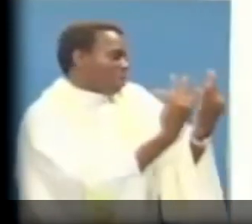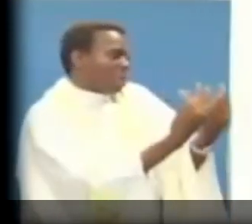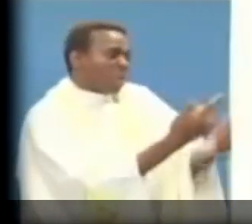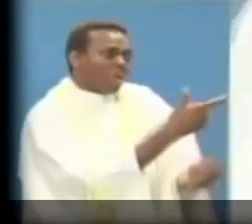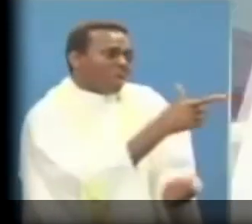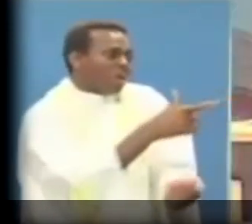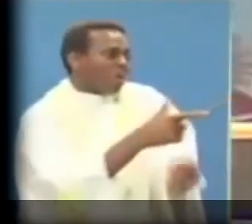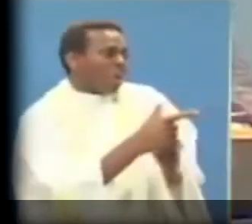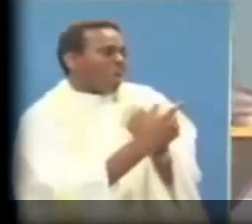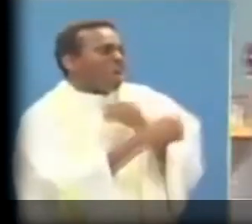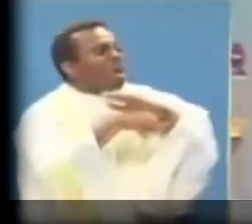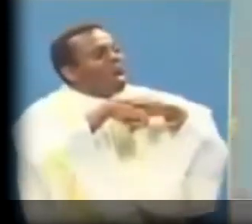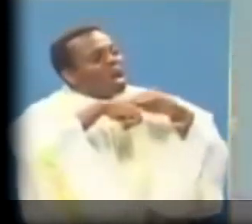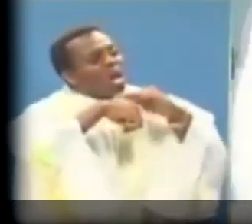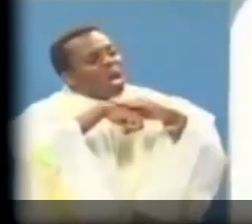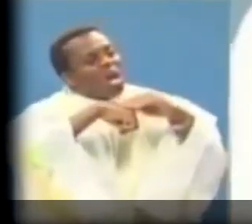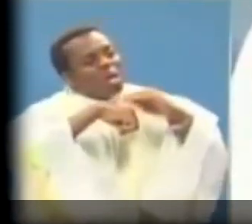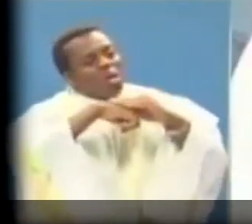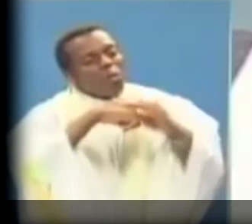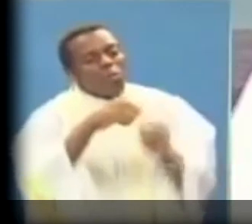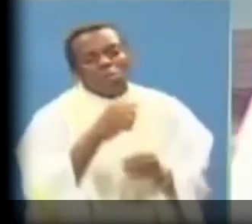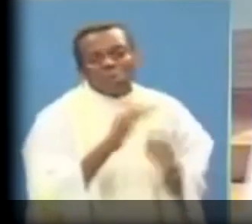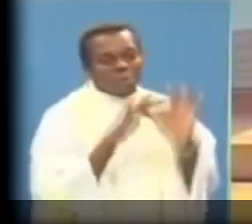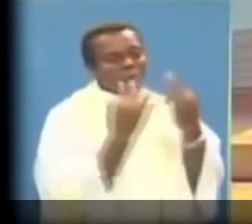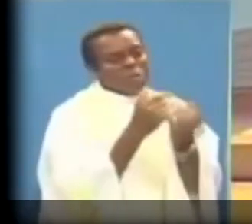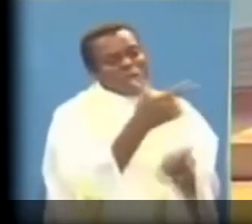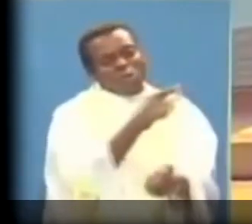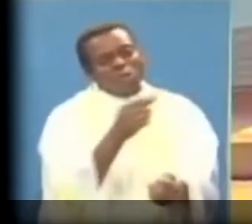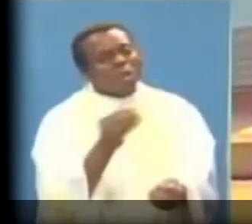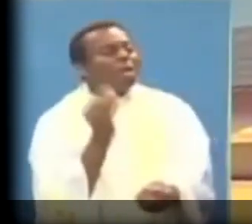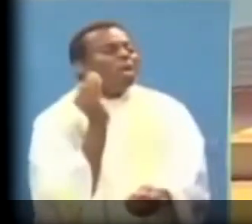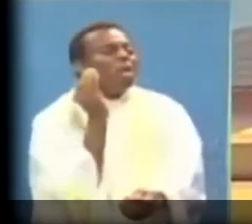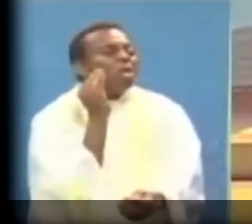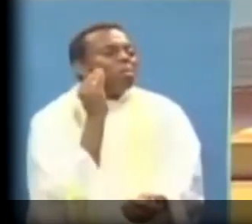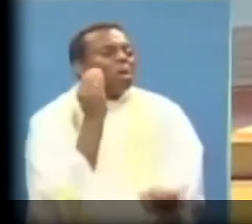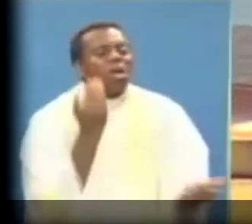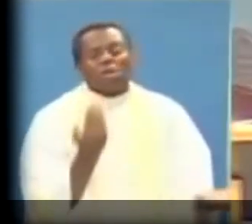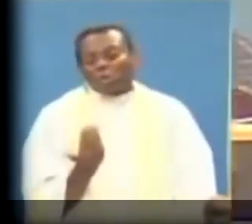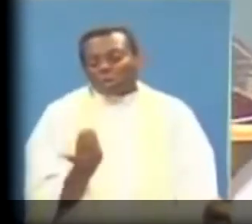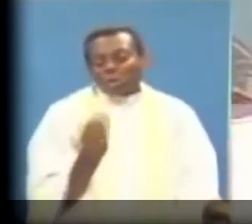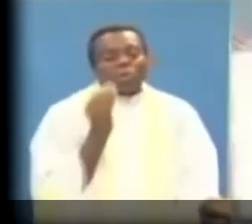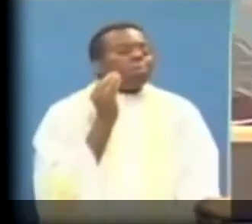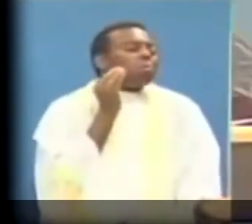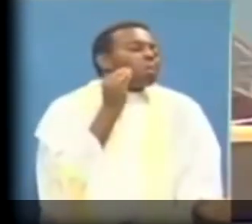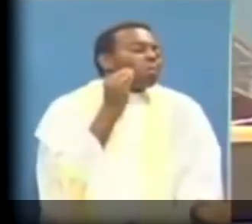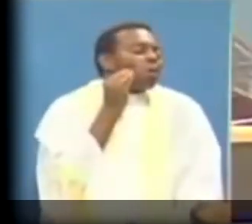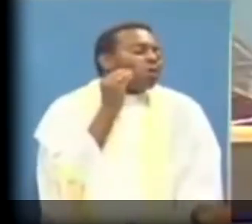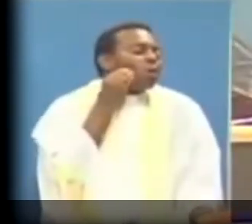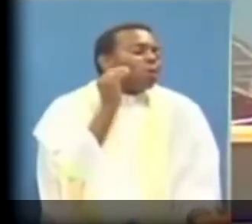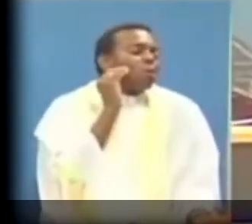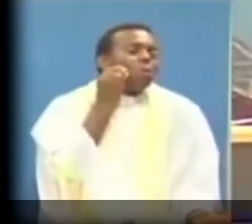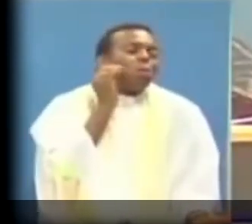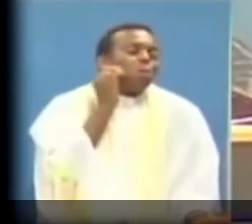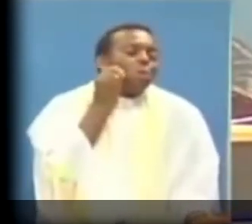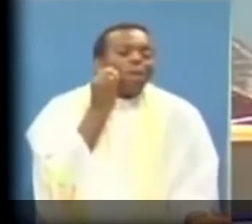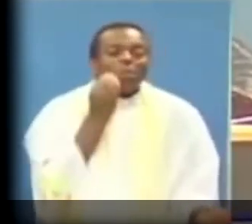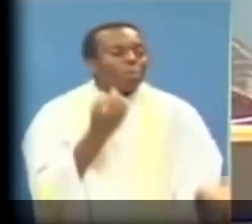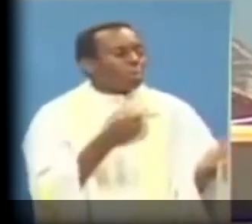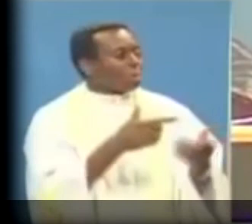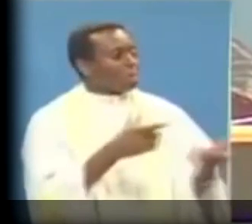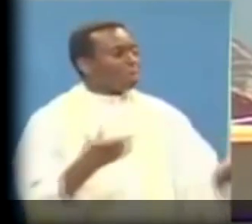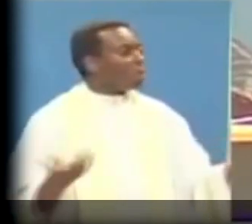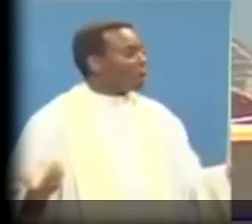abraça uma família que não se beija São Paulo está dizendo aqui nessa primeira